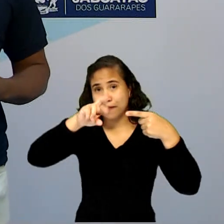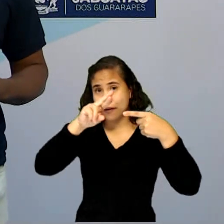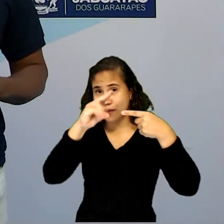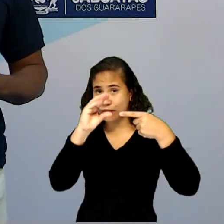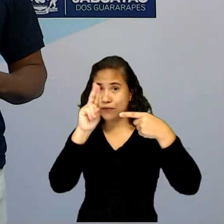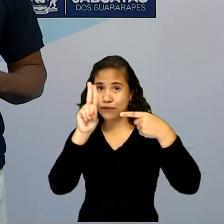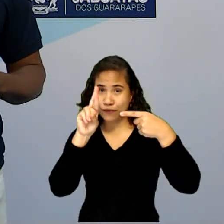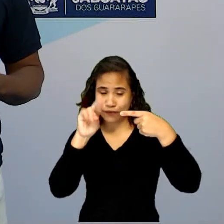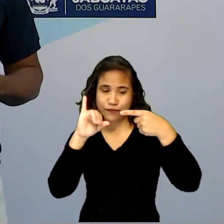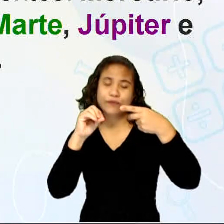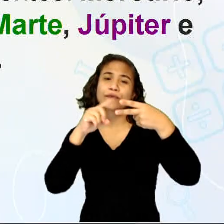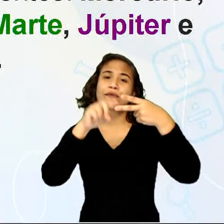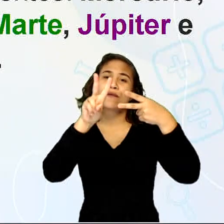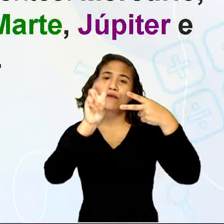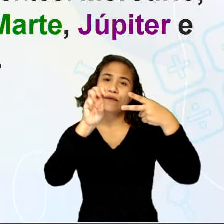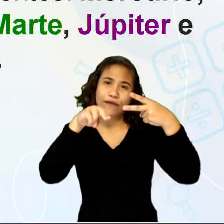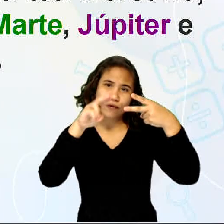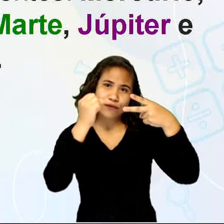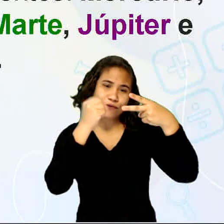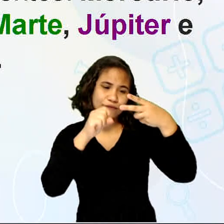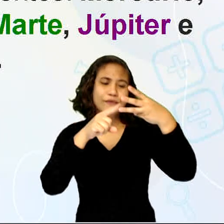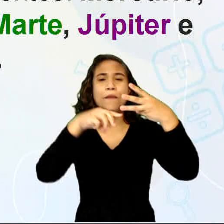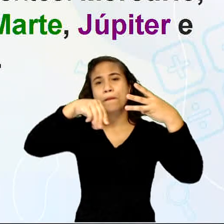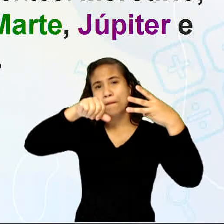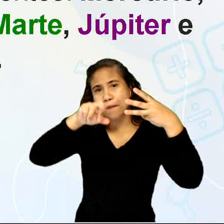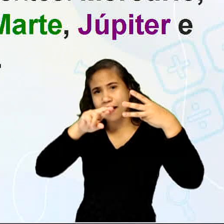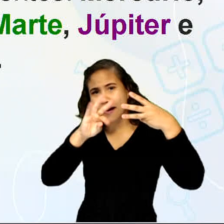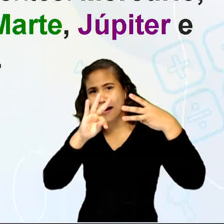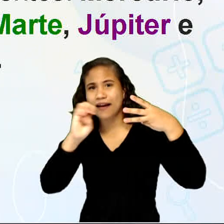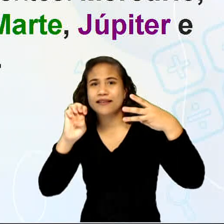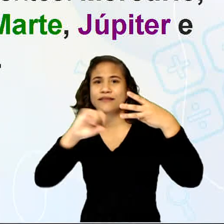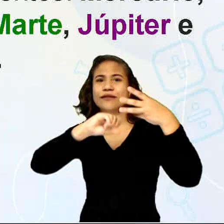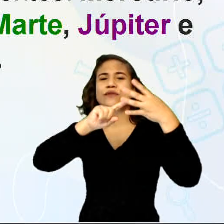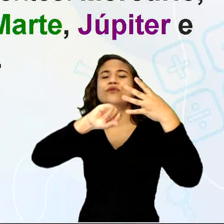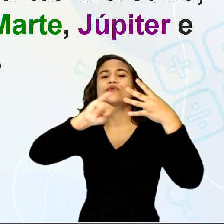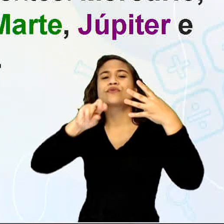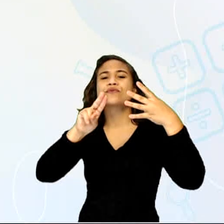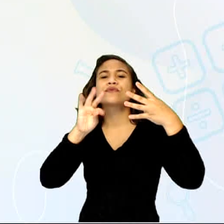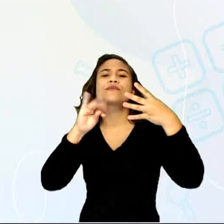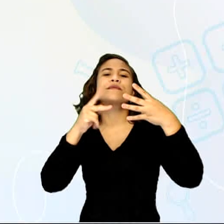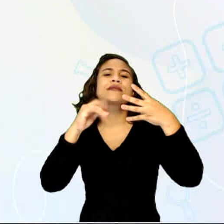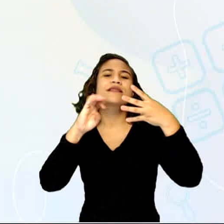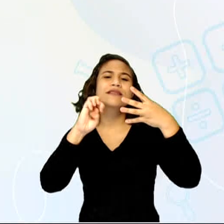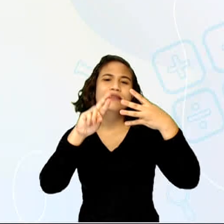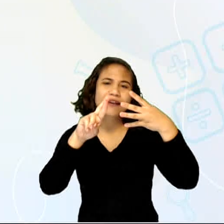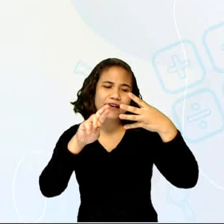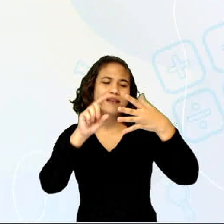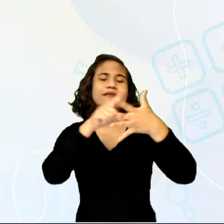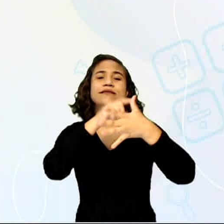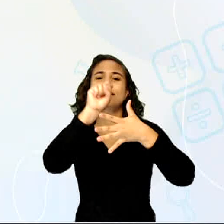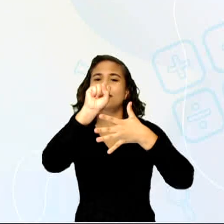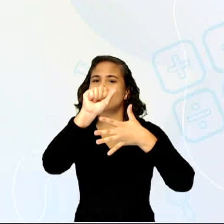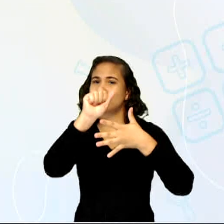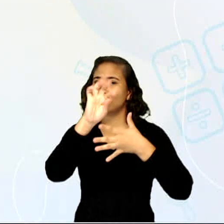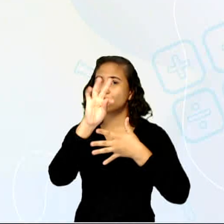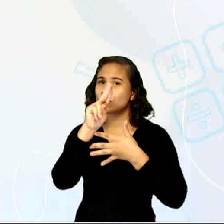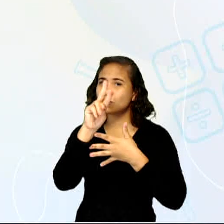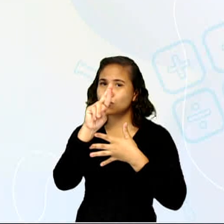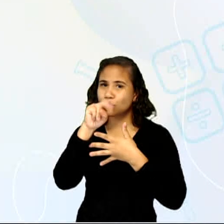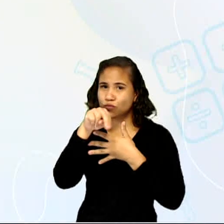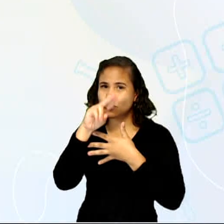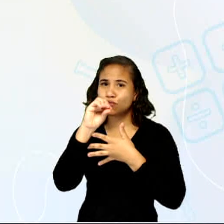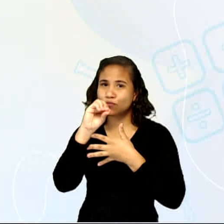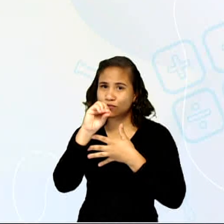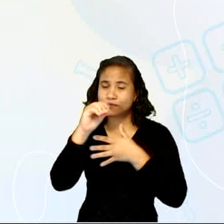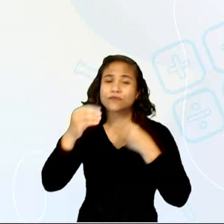planeta Vênus, Marte, Júpiter e Saturno. Agora tem uma observação que temos que ter,